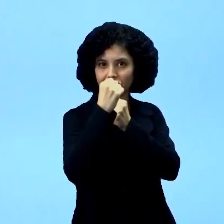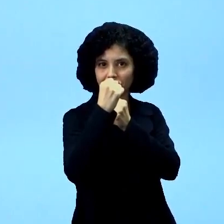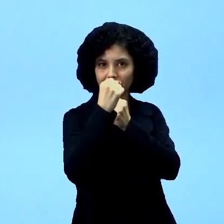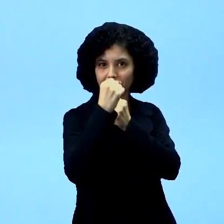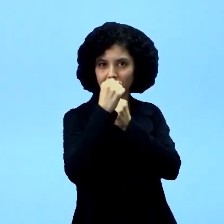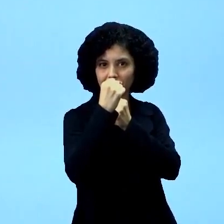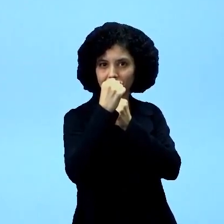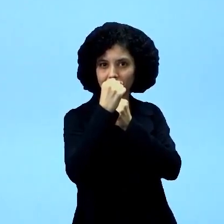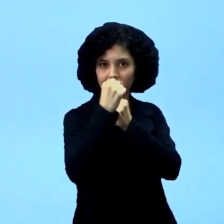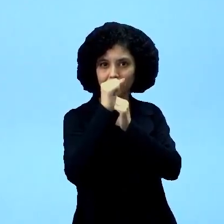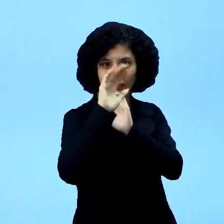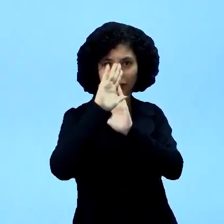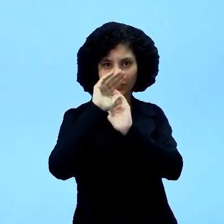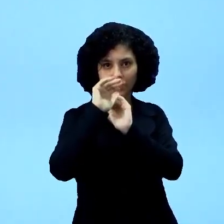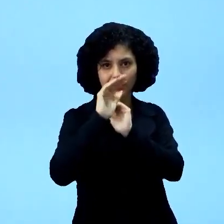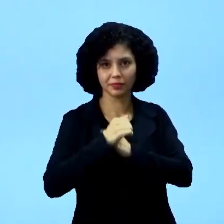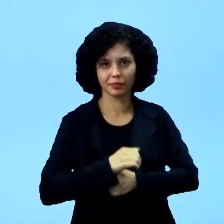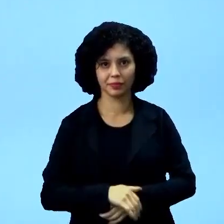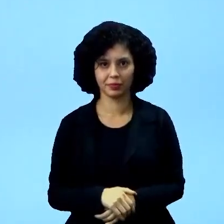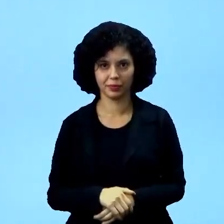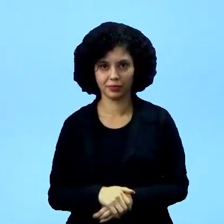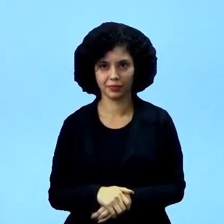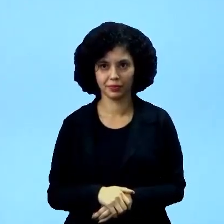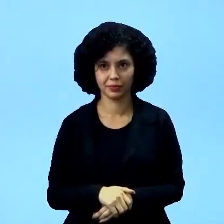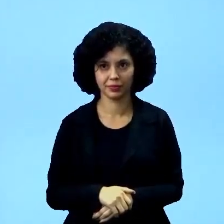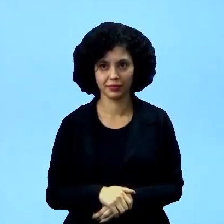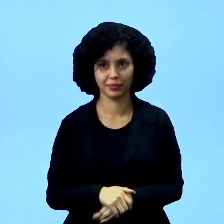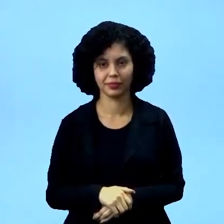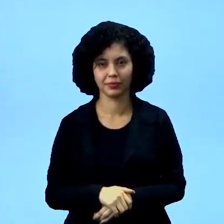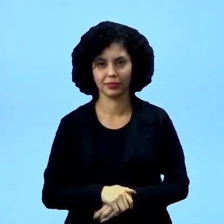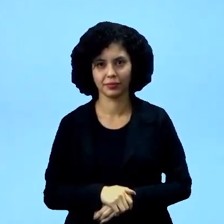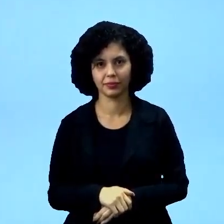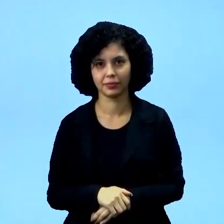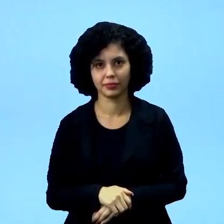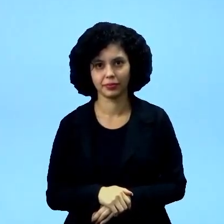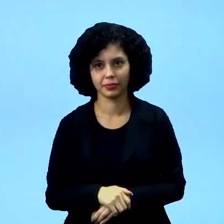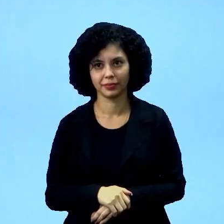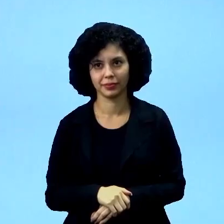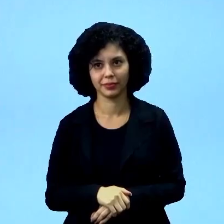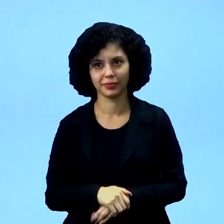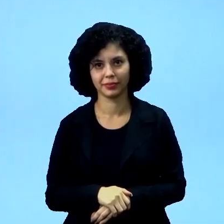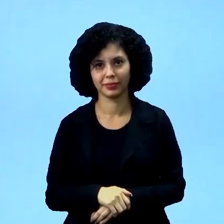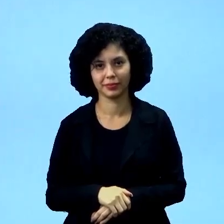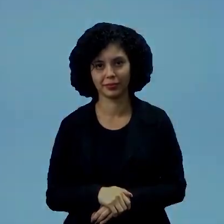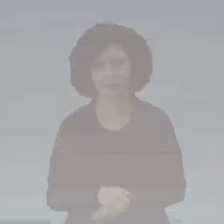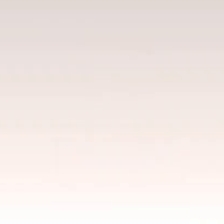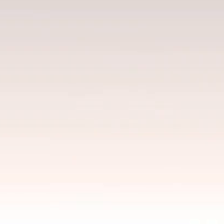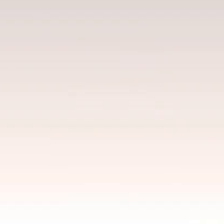Vai! Até mais! Os